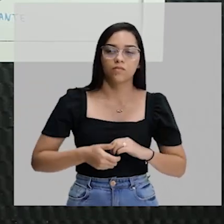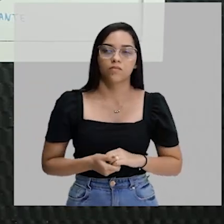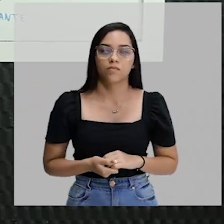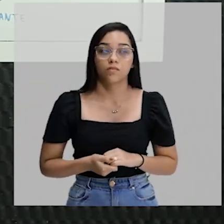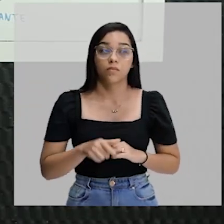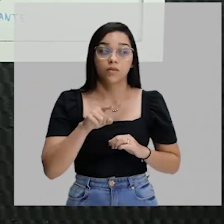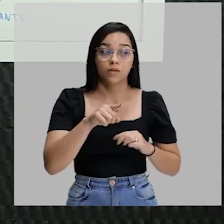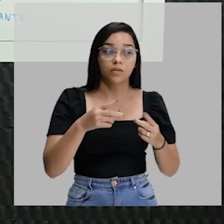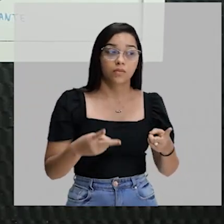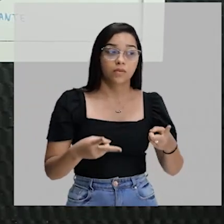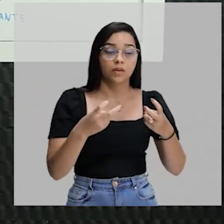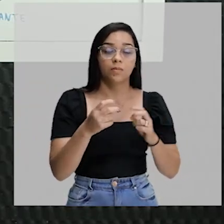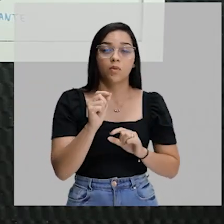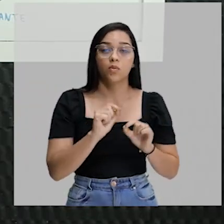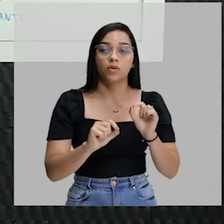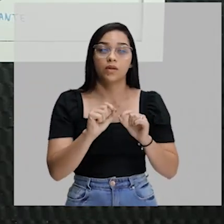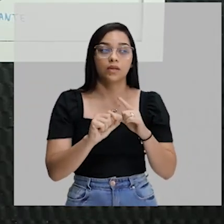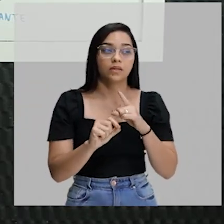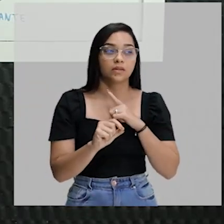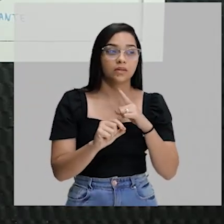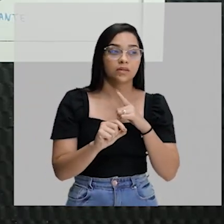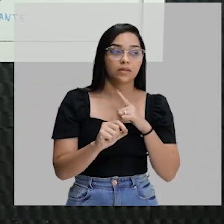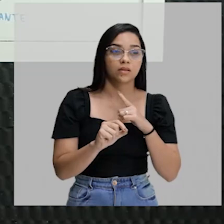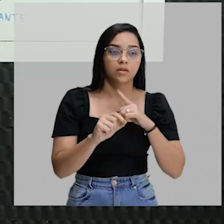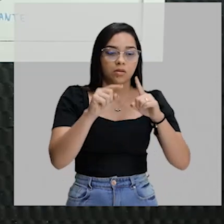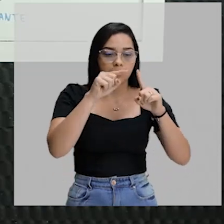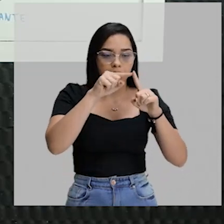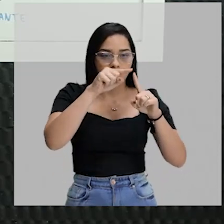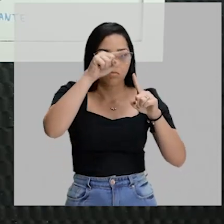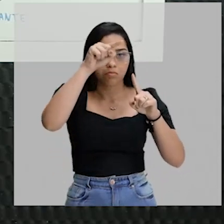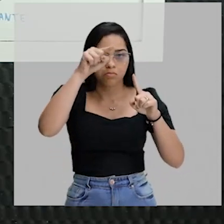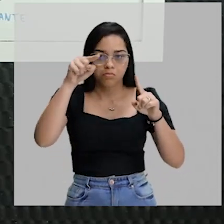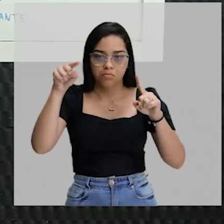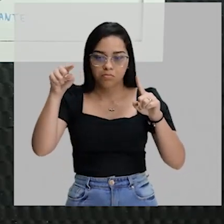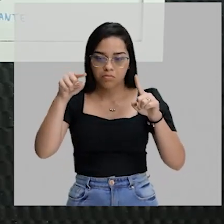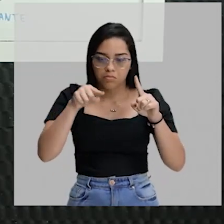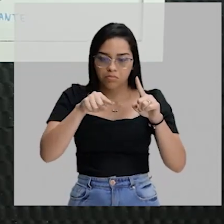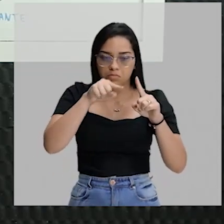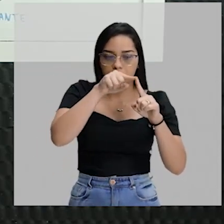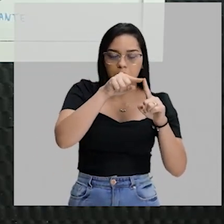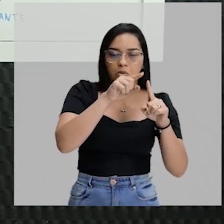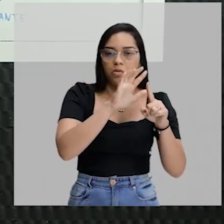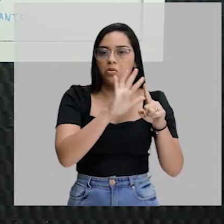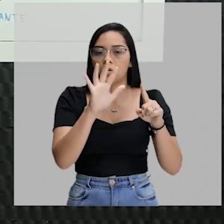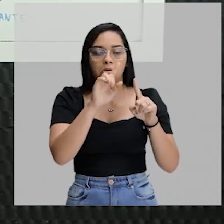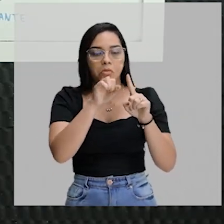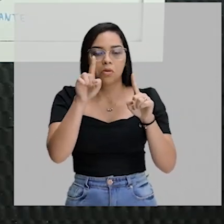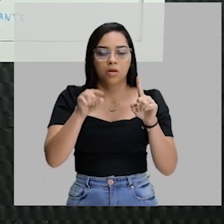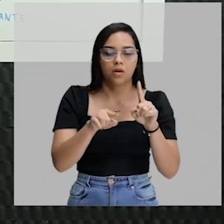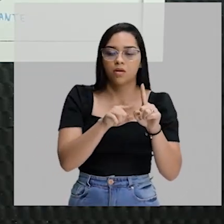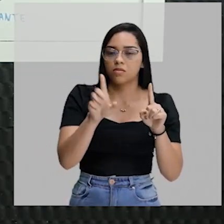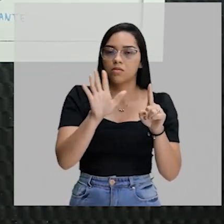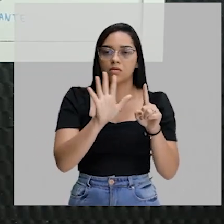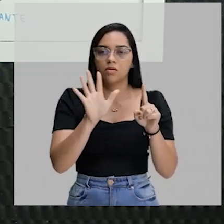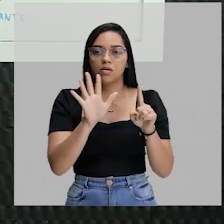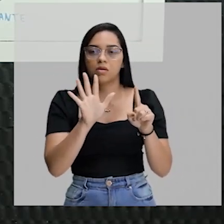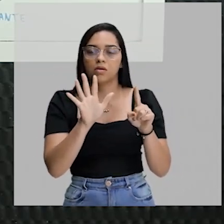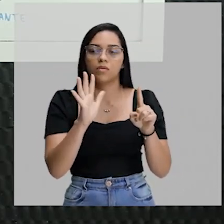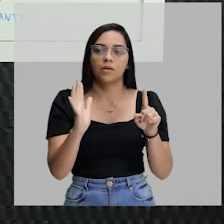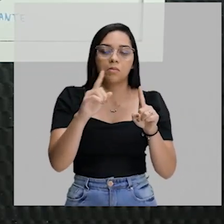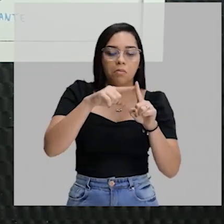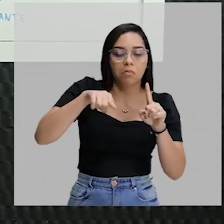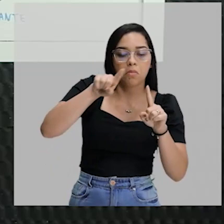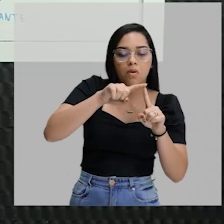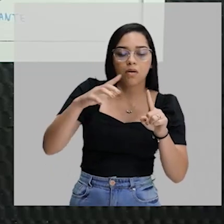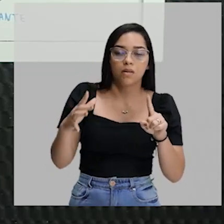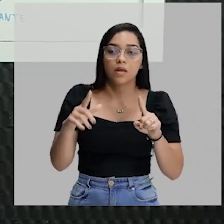Quando você perceber a presença de um losango, né, essa figurinha aqui que não é nem um quadrado, também não é uma